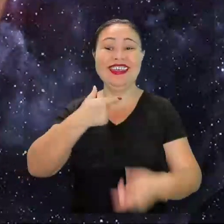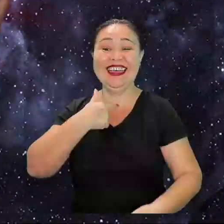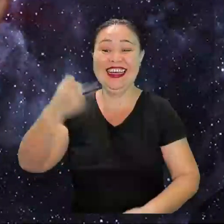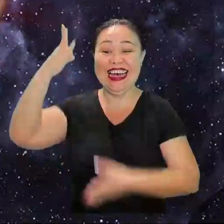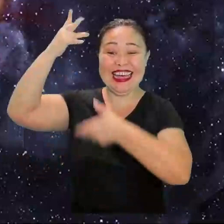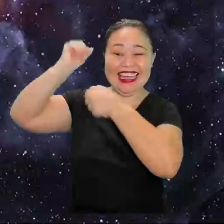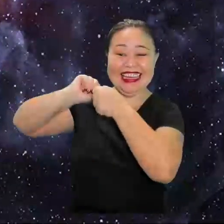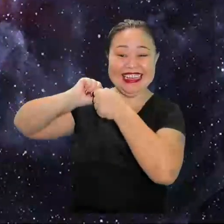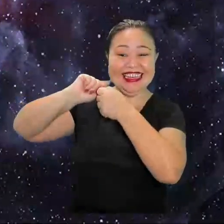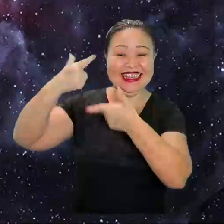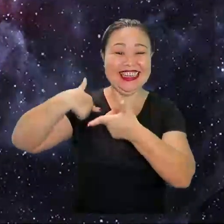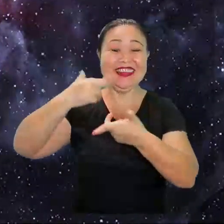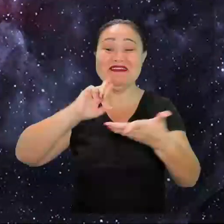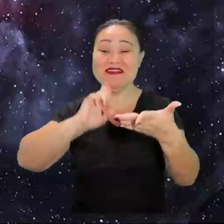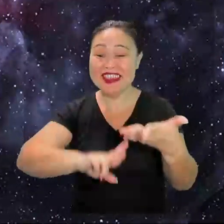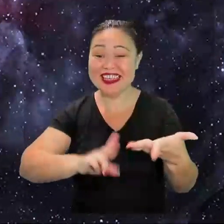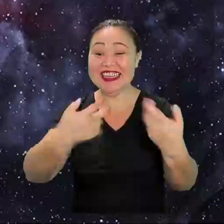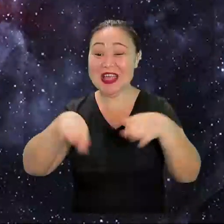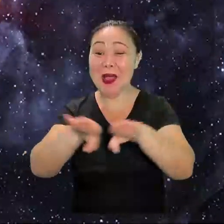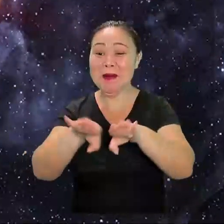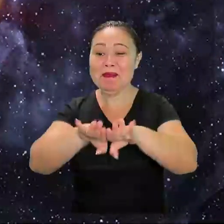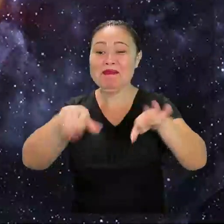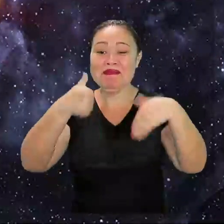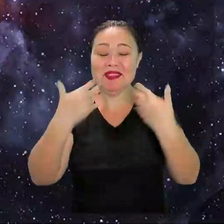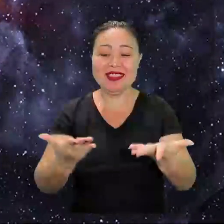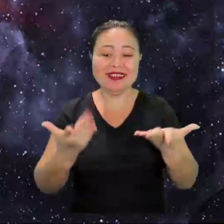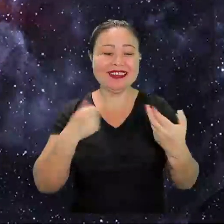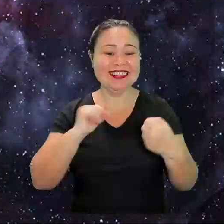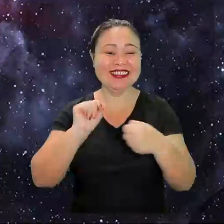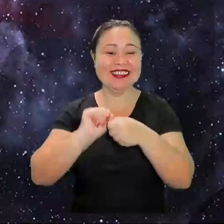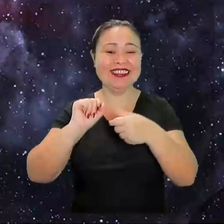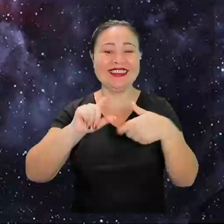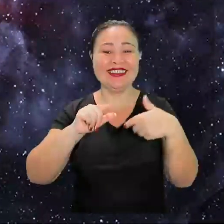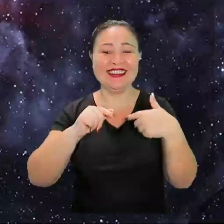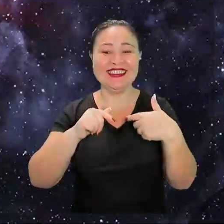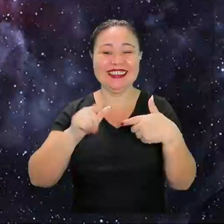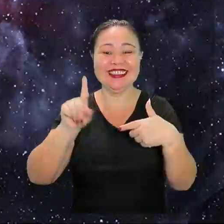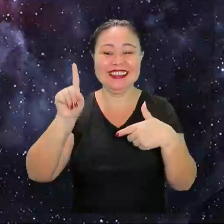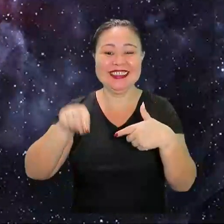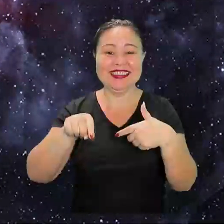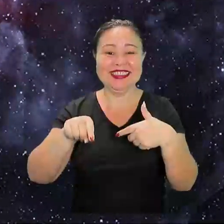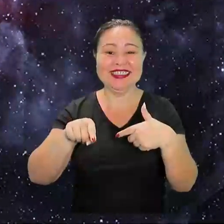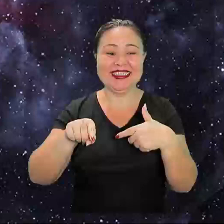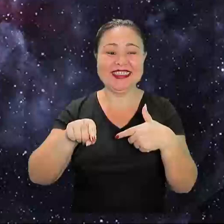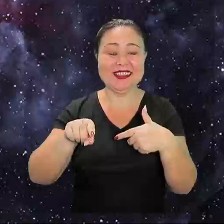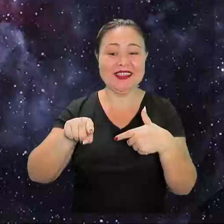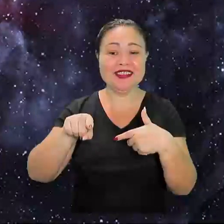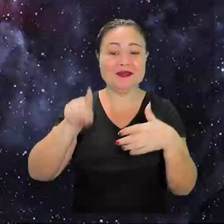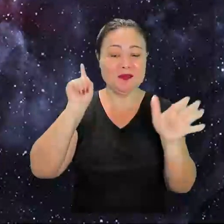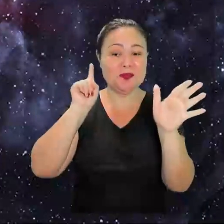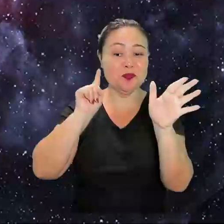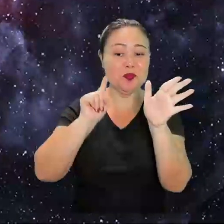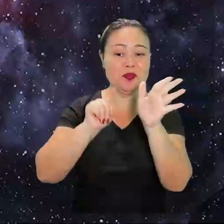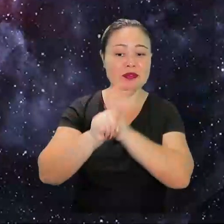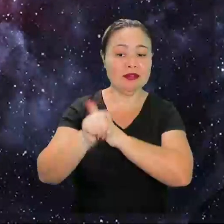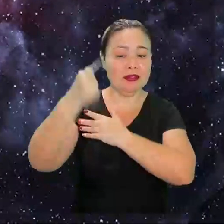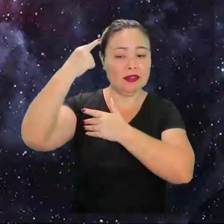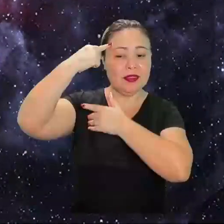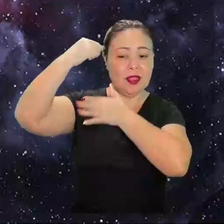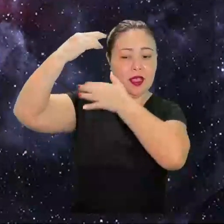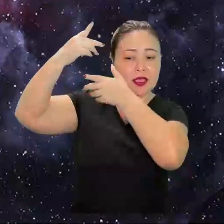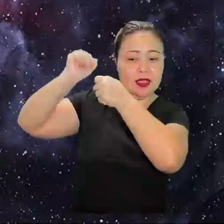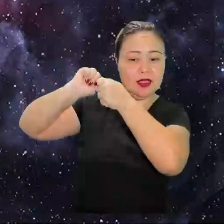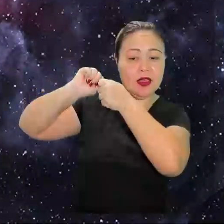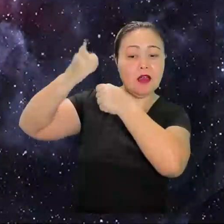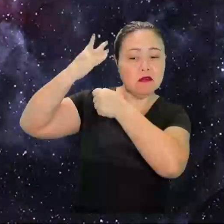lógico, muitas vezes você resolve também, tá? E aí, vamos lá mostrar uma pessoa que se deu bem? Essa questão do raciocínio,